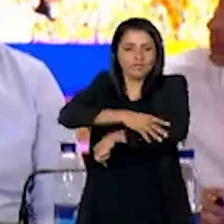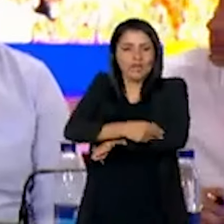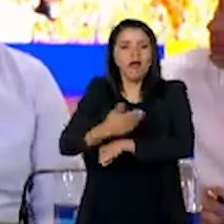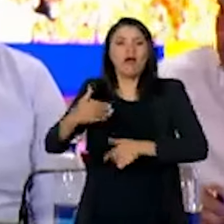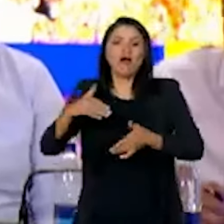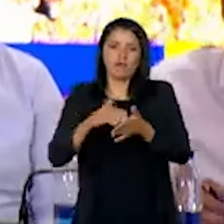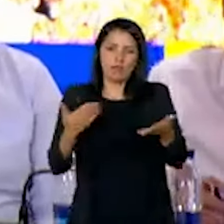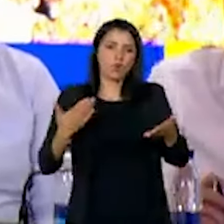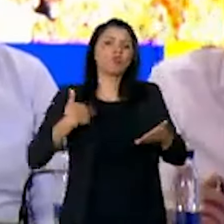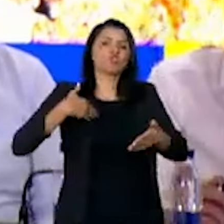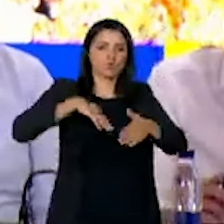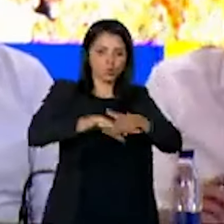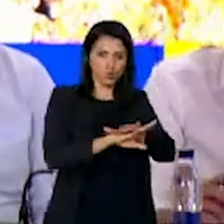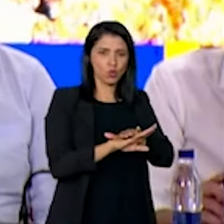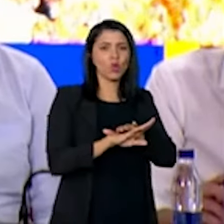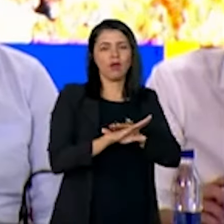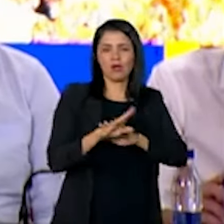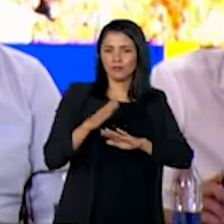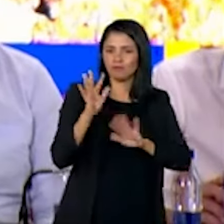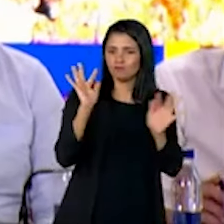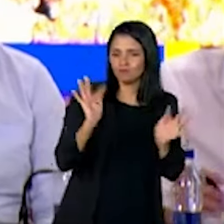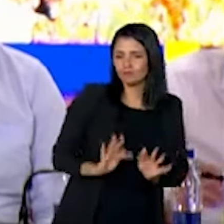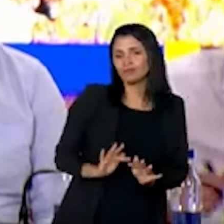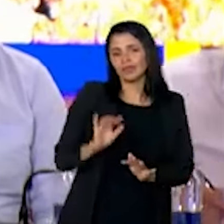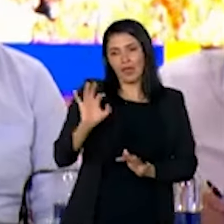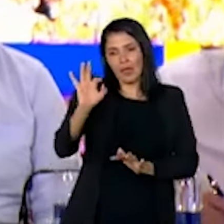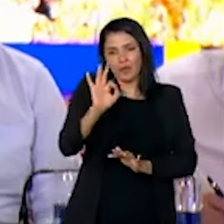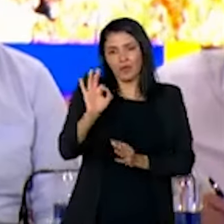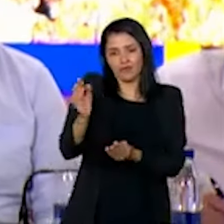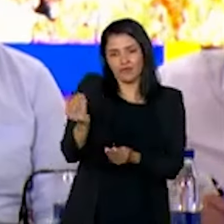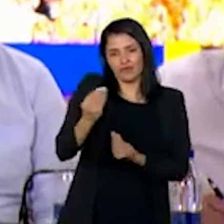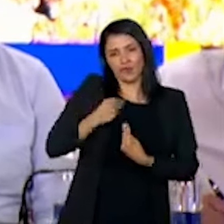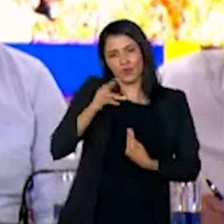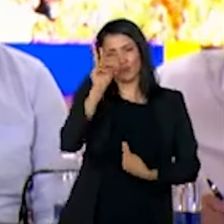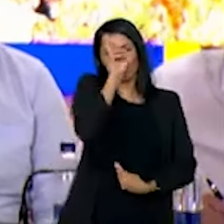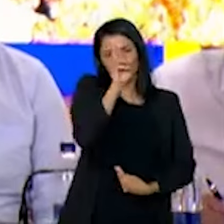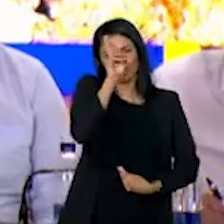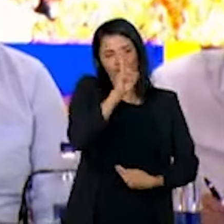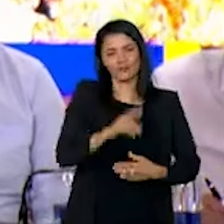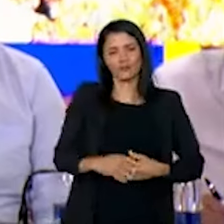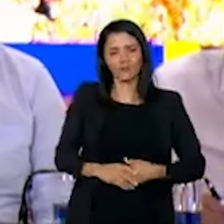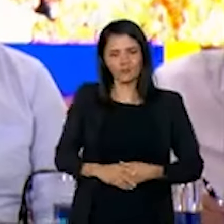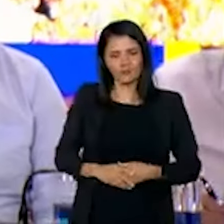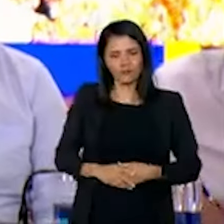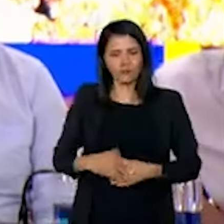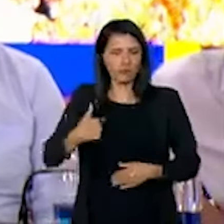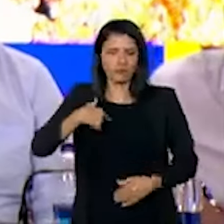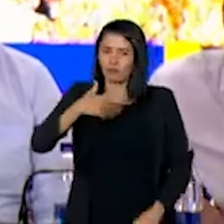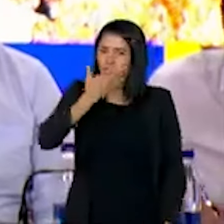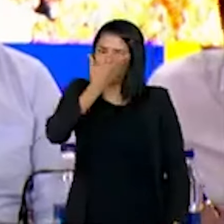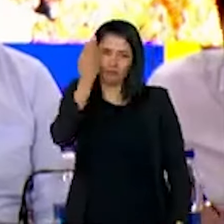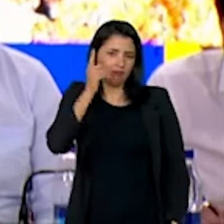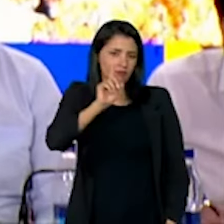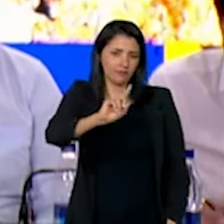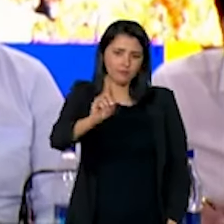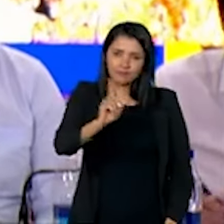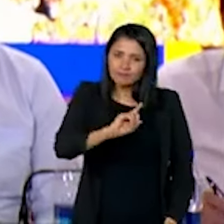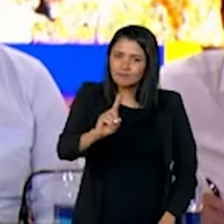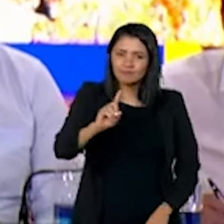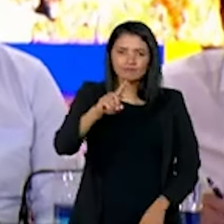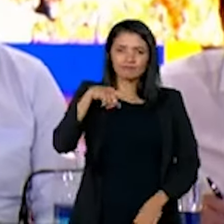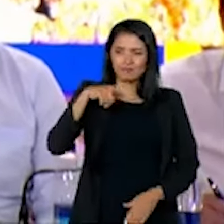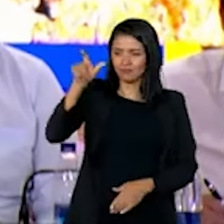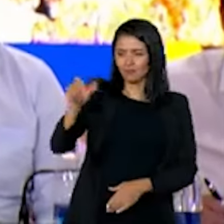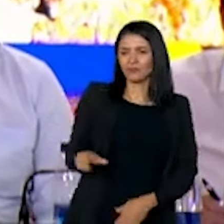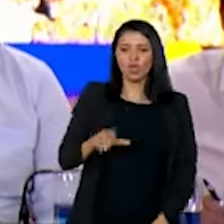hoje com muita alegria aquela lembrança da moeda. Eu não esqueço nunca o